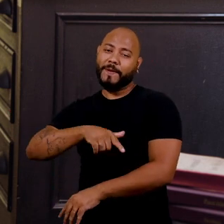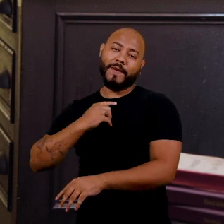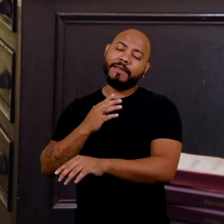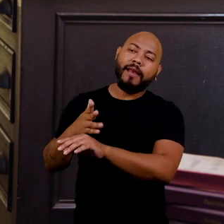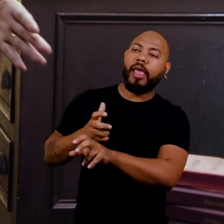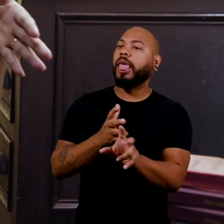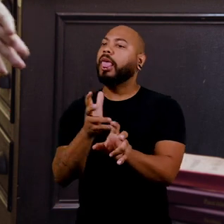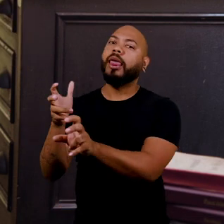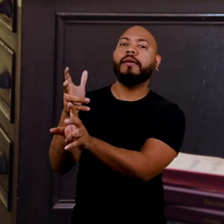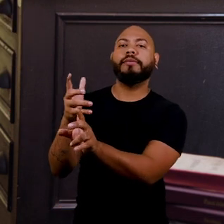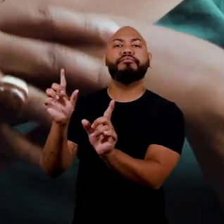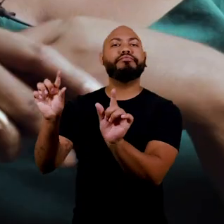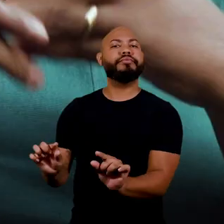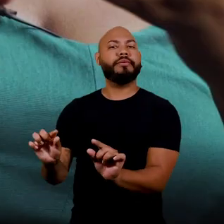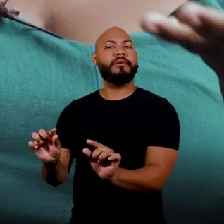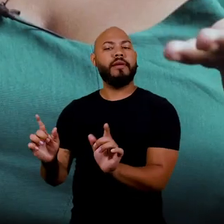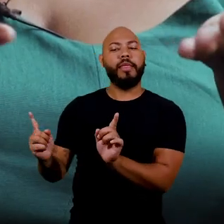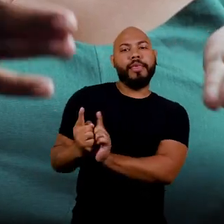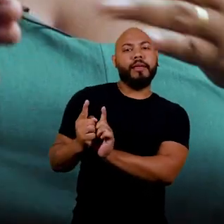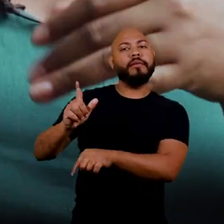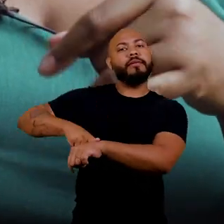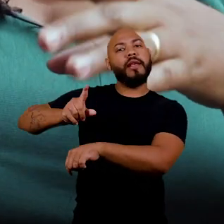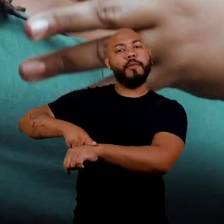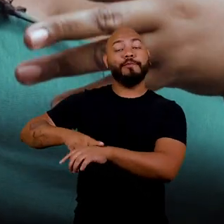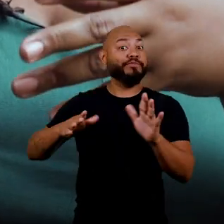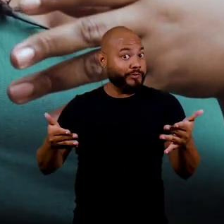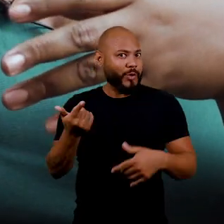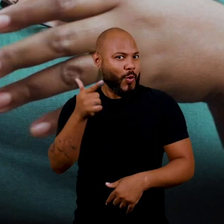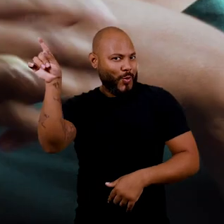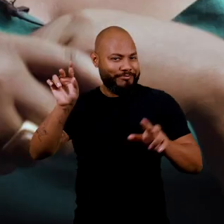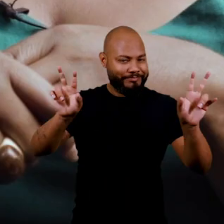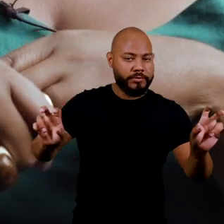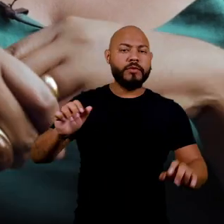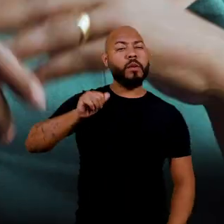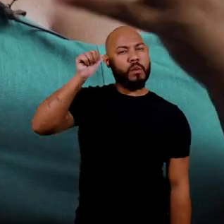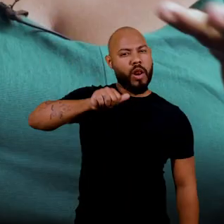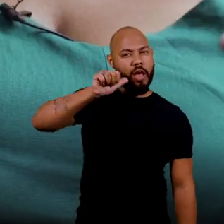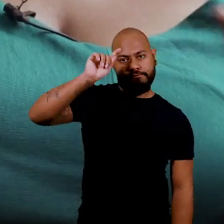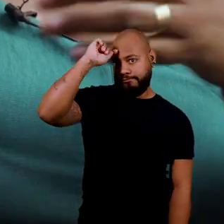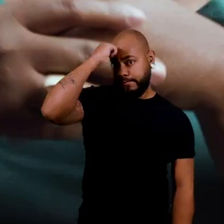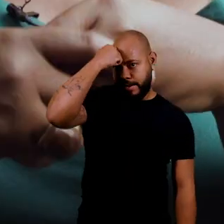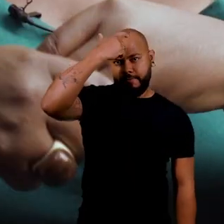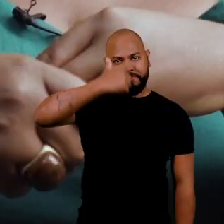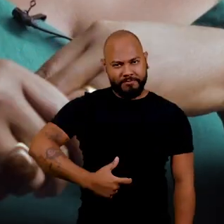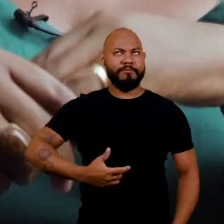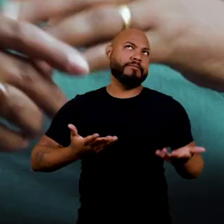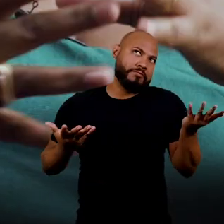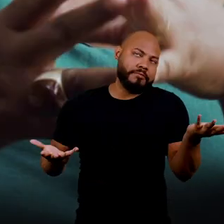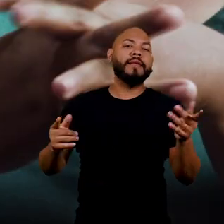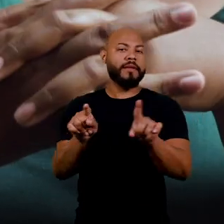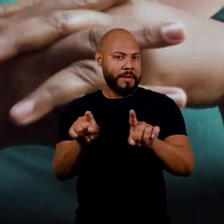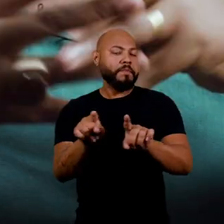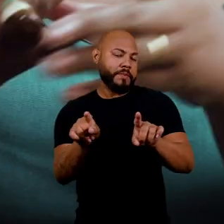investimento, é em curto tempo, né? Agora, a questão de ser mulher e negra, né, a questão da questão da negritude, ela é constante, assim.